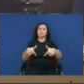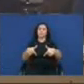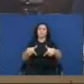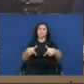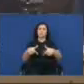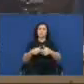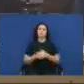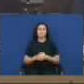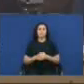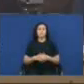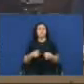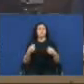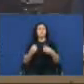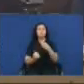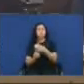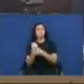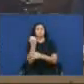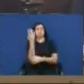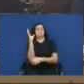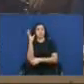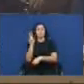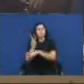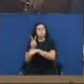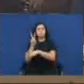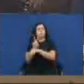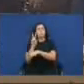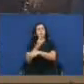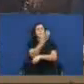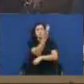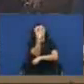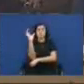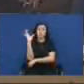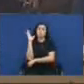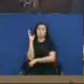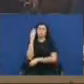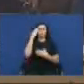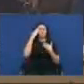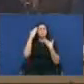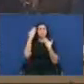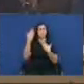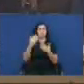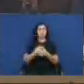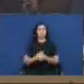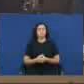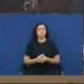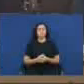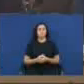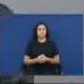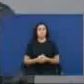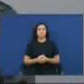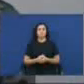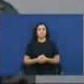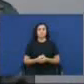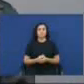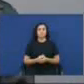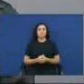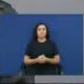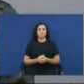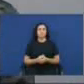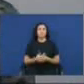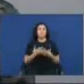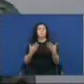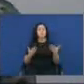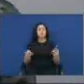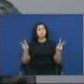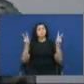replantio e temos que cuidar do meio ambiente, que é a vida. Muito obrigado, é isso que eu queria discutir. Então, é